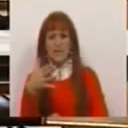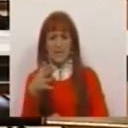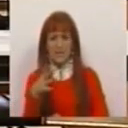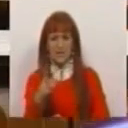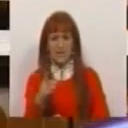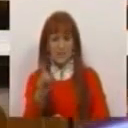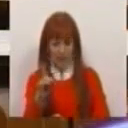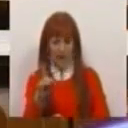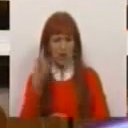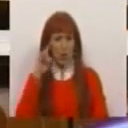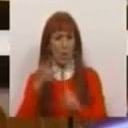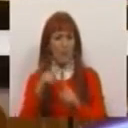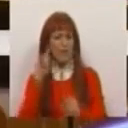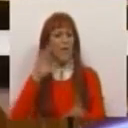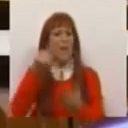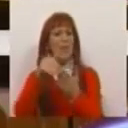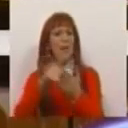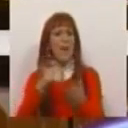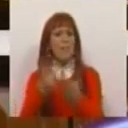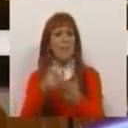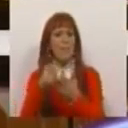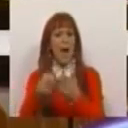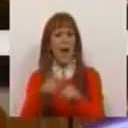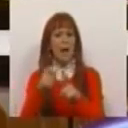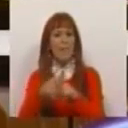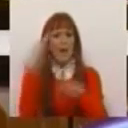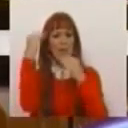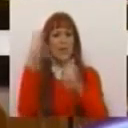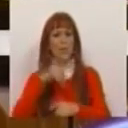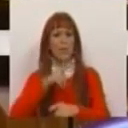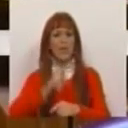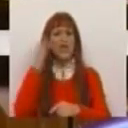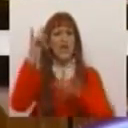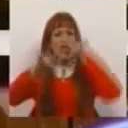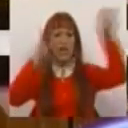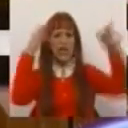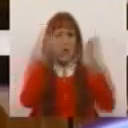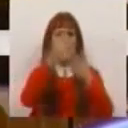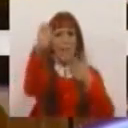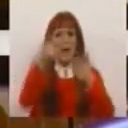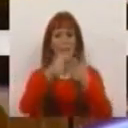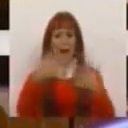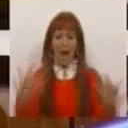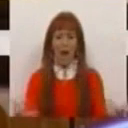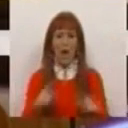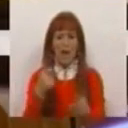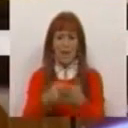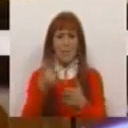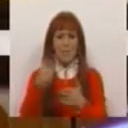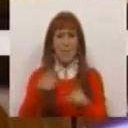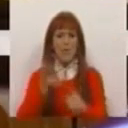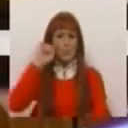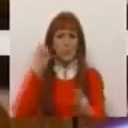2006 com o intuito de introduzir a propina no ensino do português no estrangeiro. Atualmente, a propina